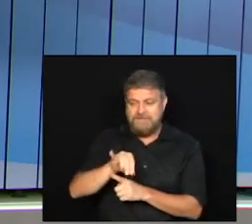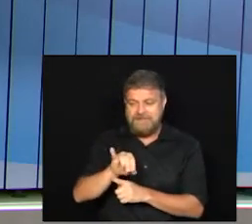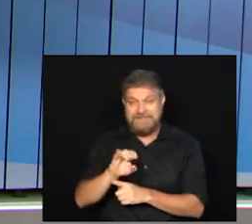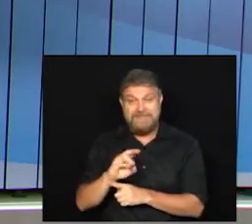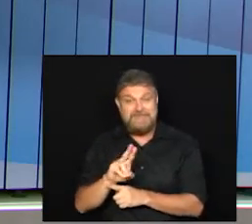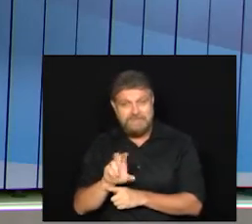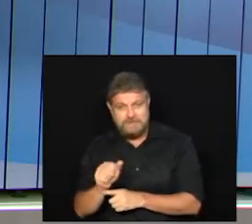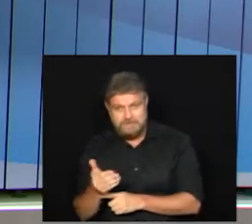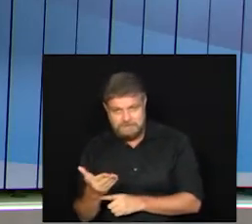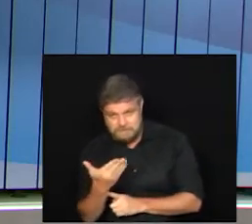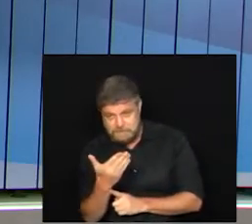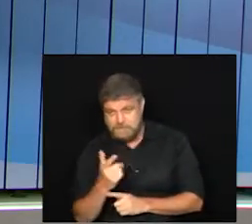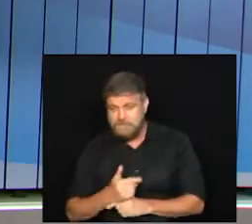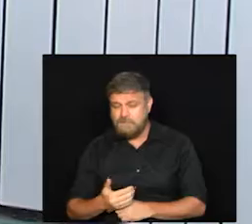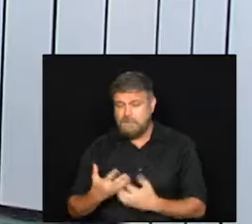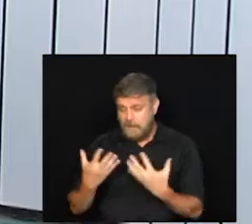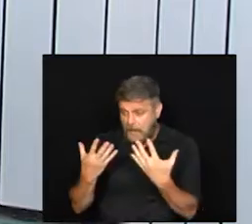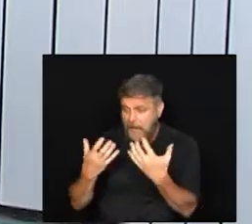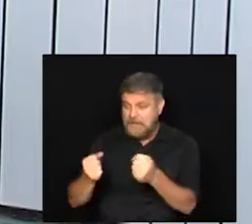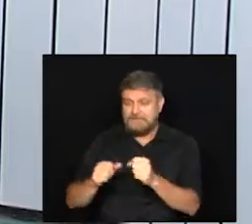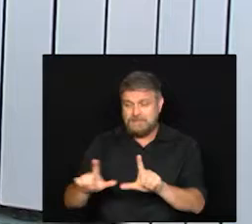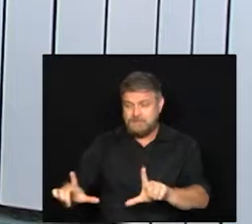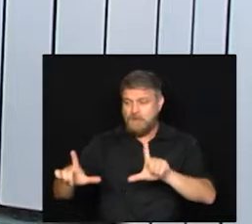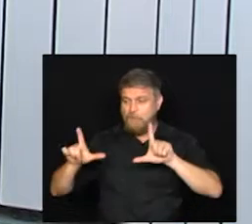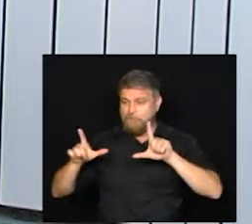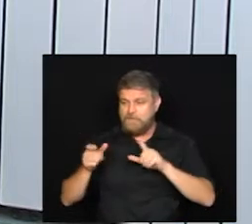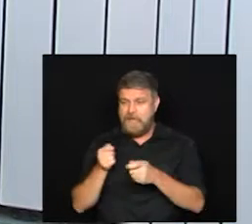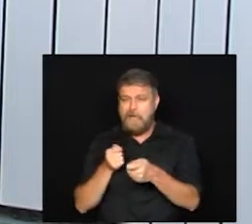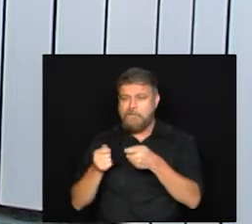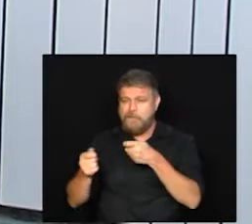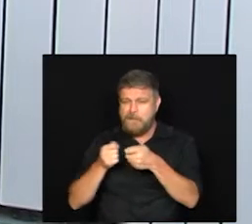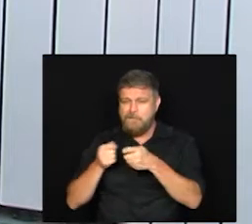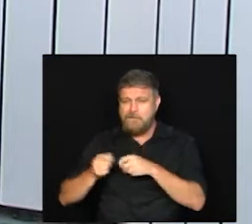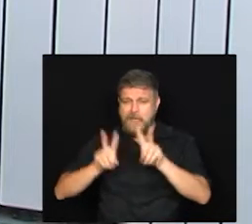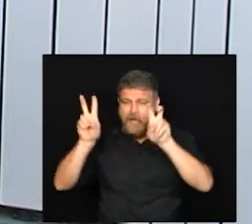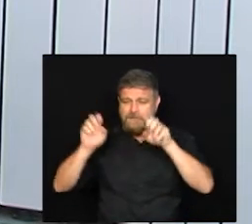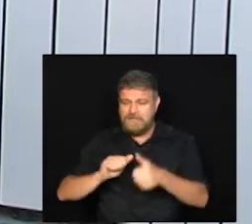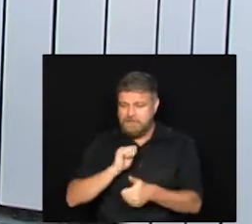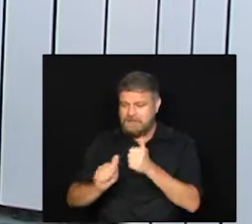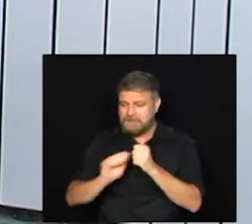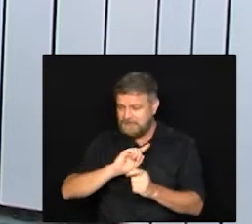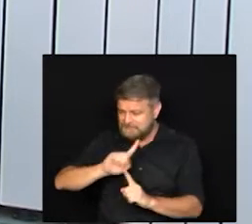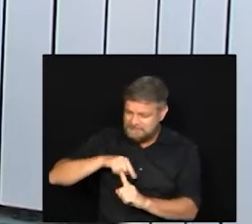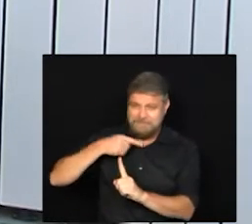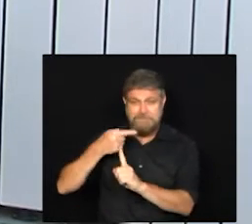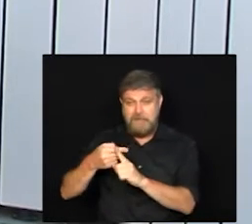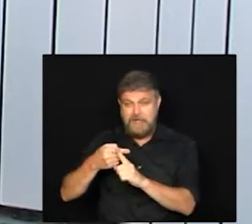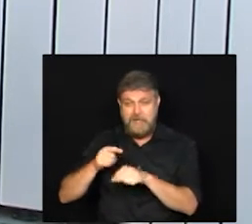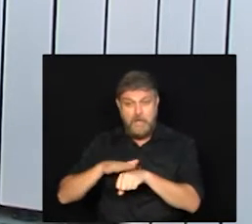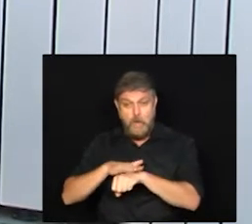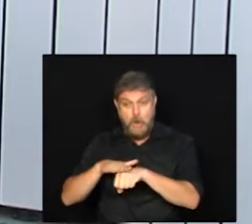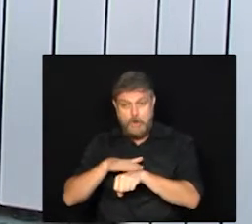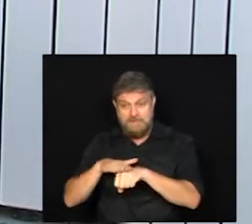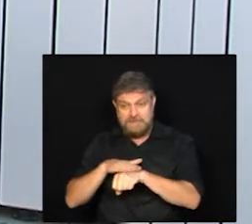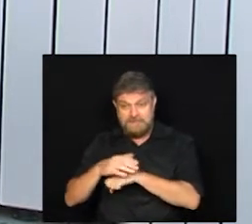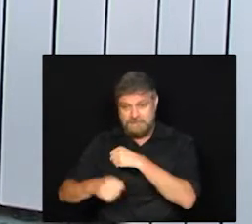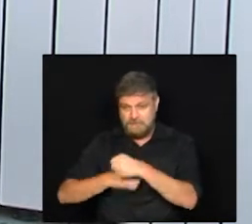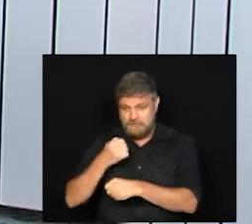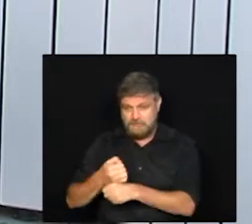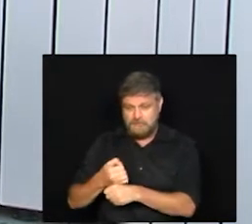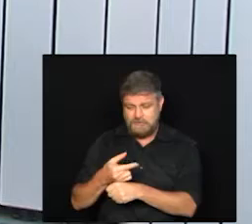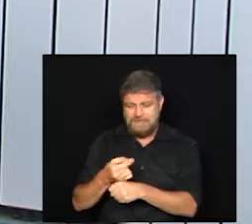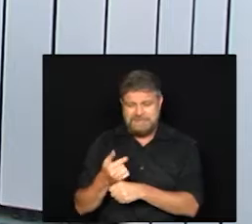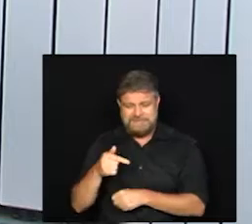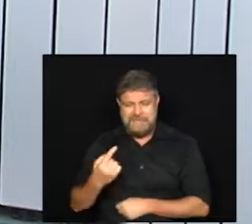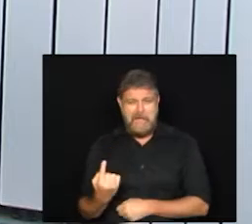por aceitar o convite para participar aqui do Mais Esportes. Nós já conversamos em 2017,